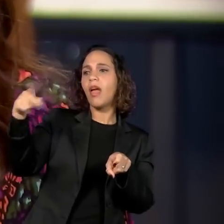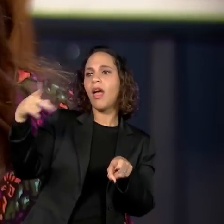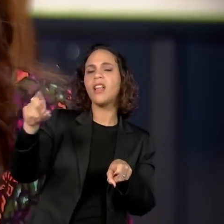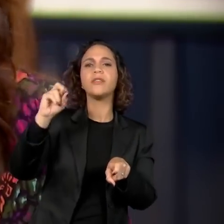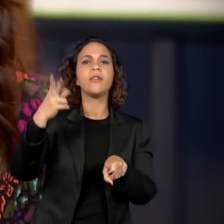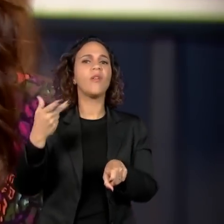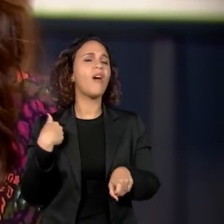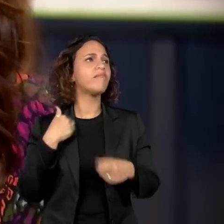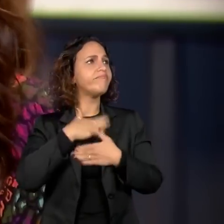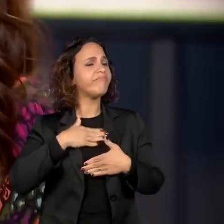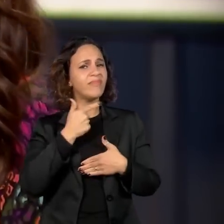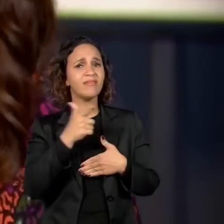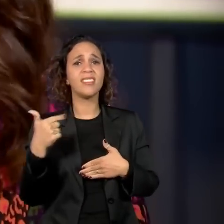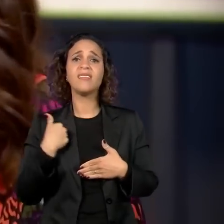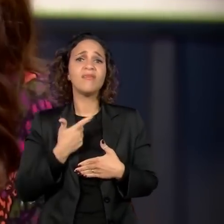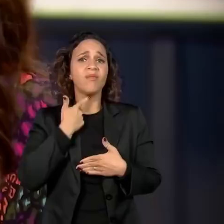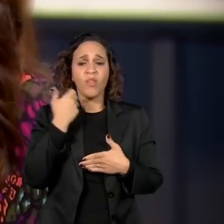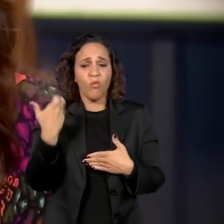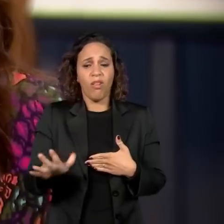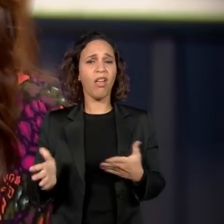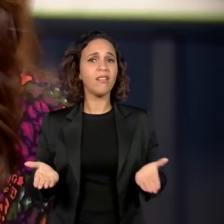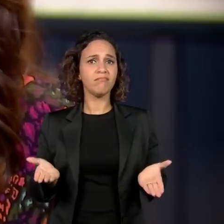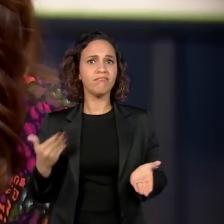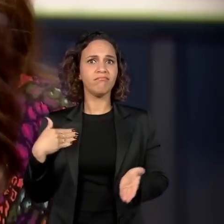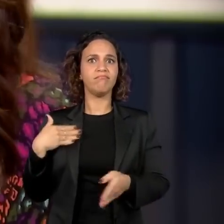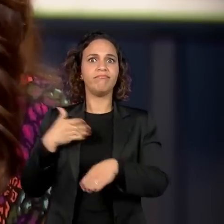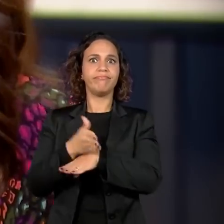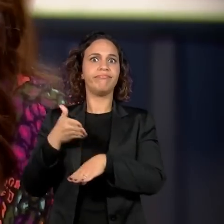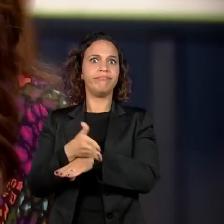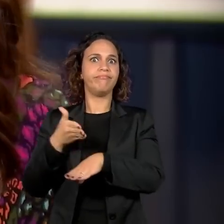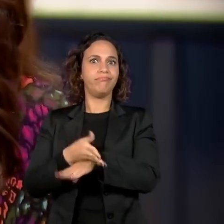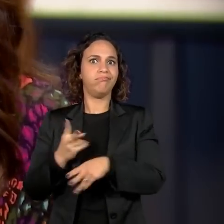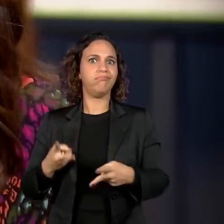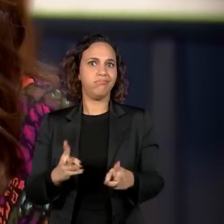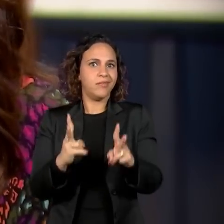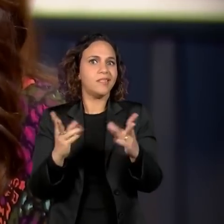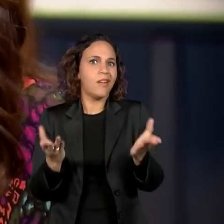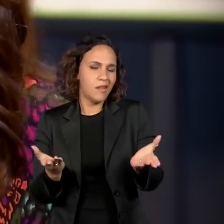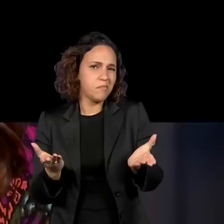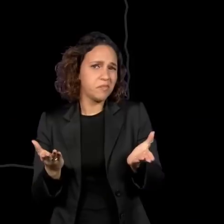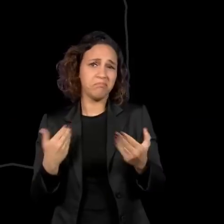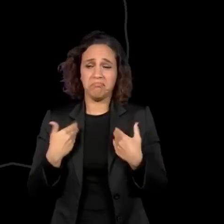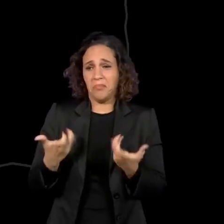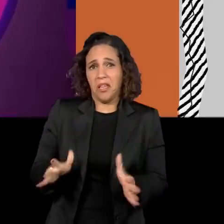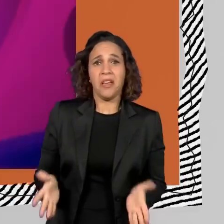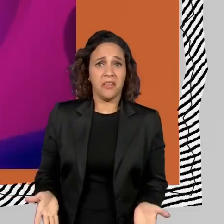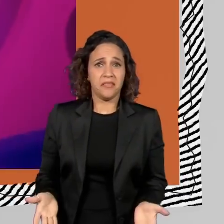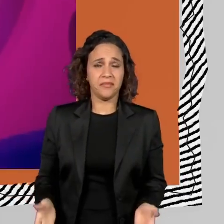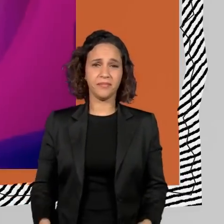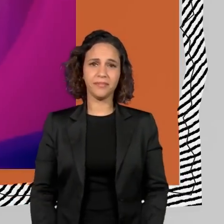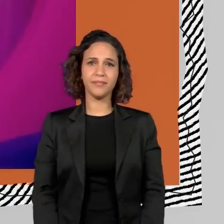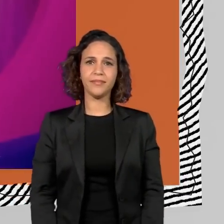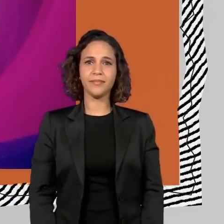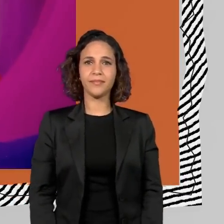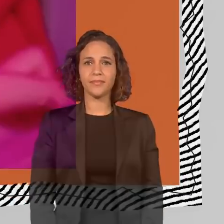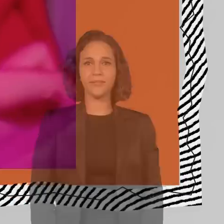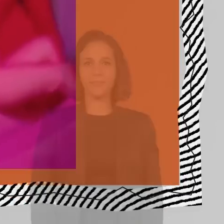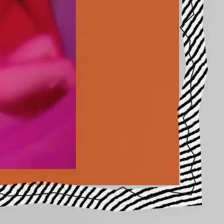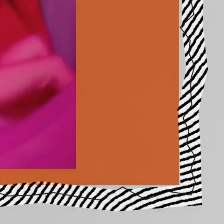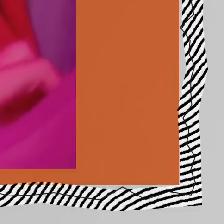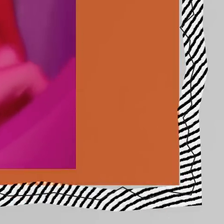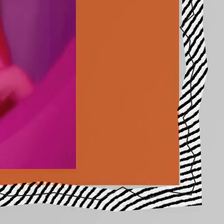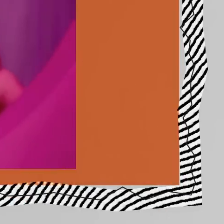querer estar lá de novo com uma frequência que a minha parceria pode esperar de mim, entende? Se você quiser